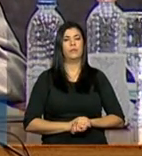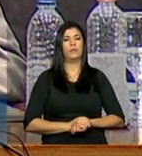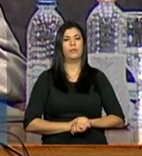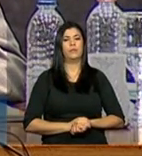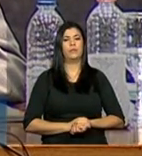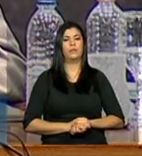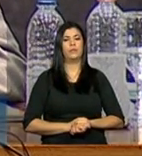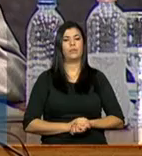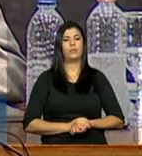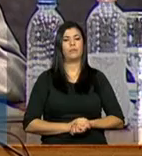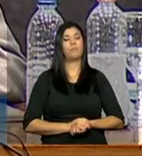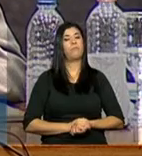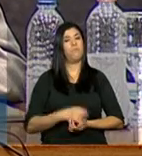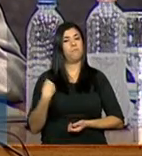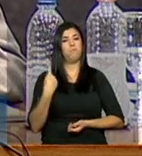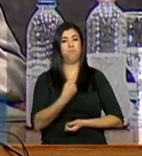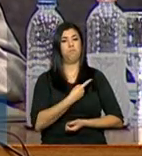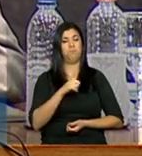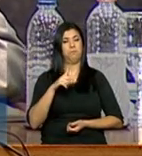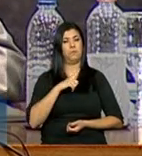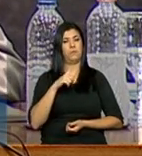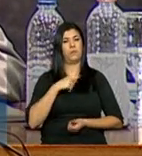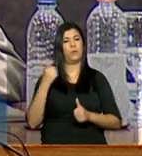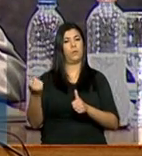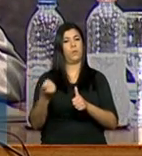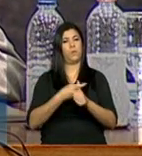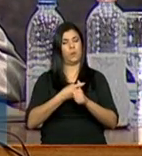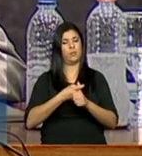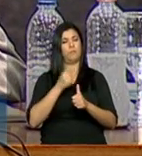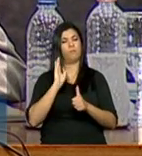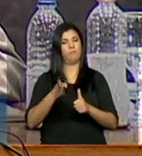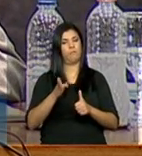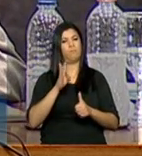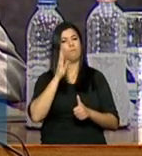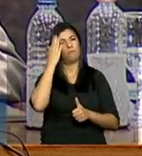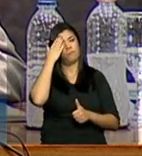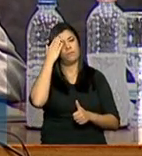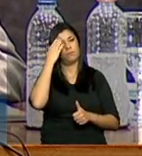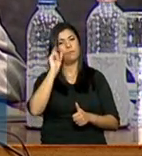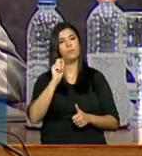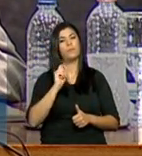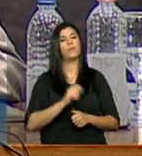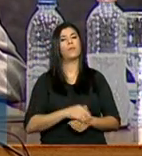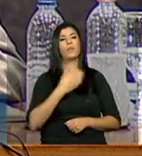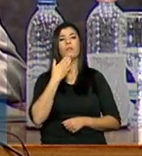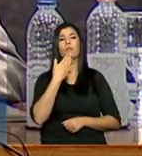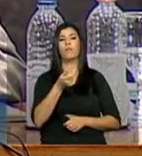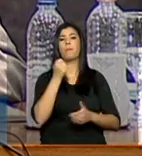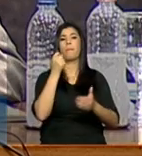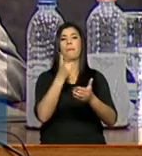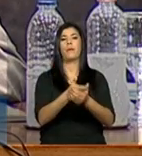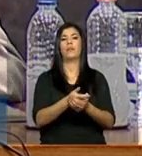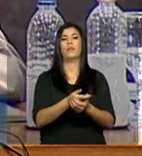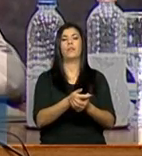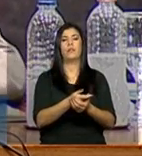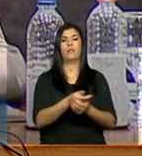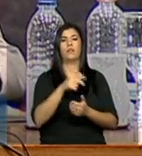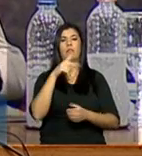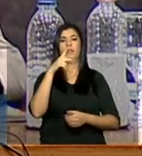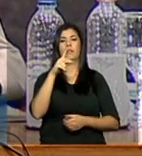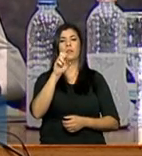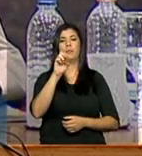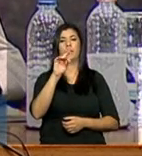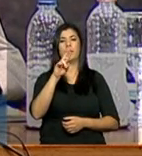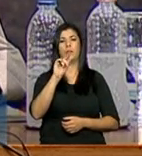Há uma dívida reconhecida em favor da Petrobras, que, ao longo